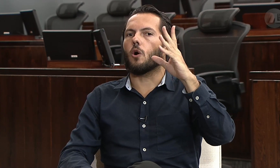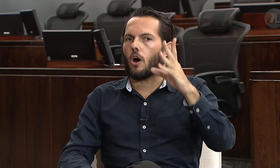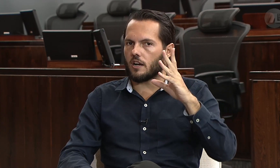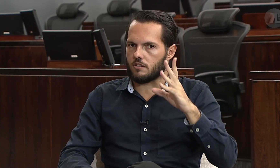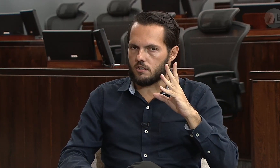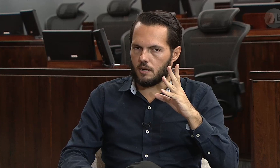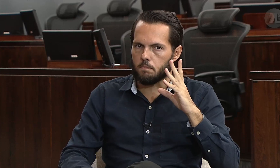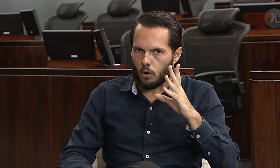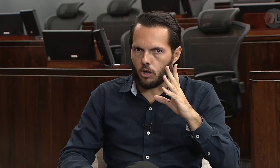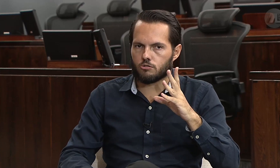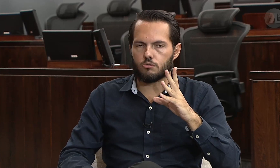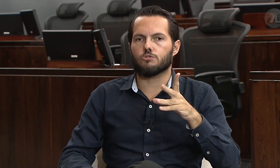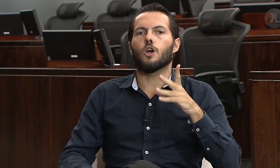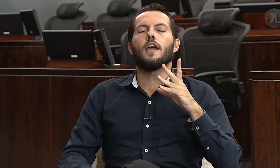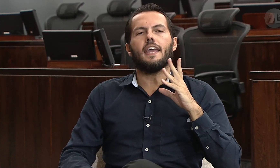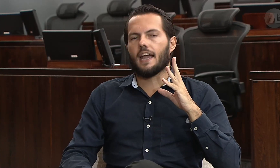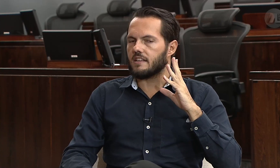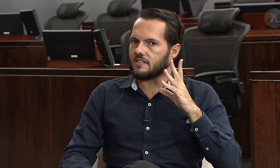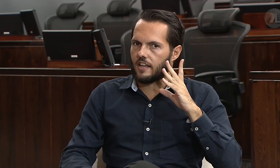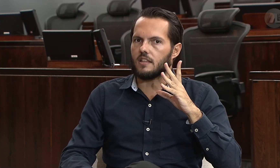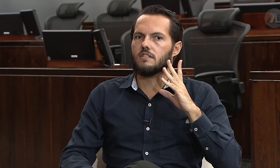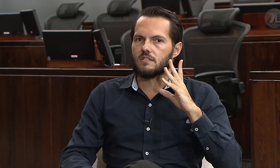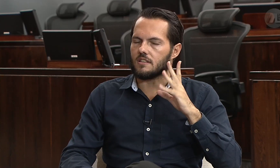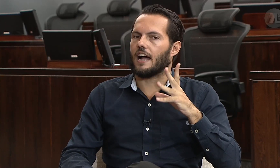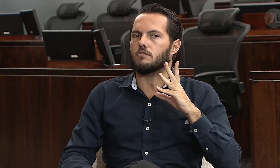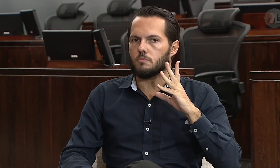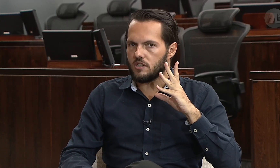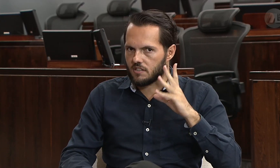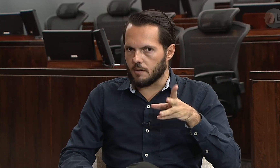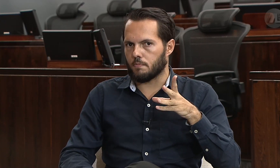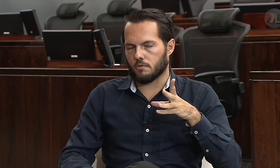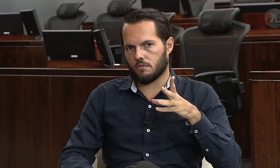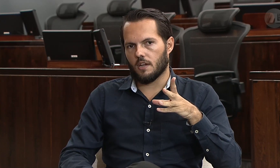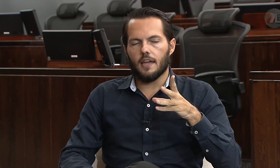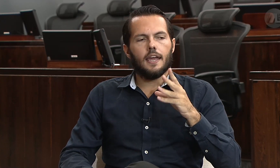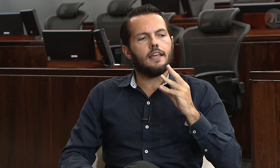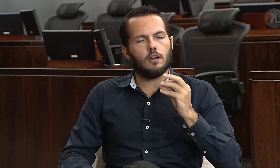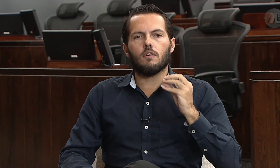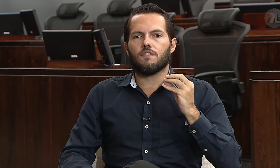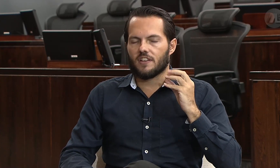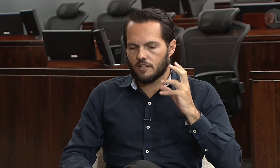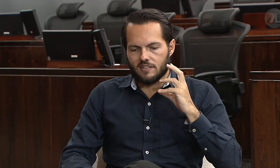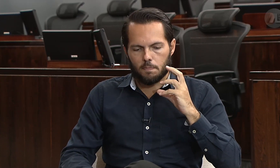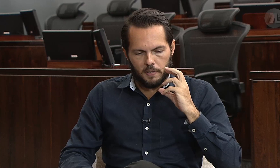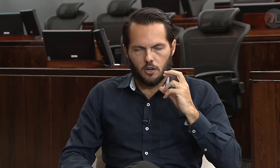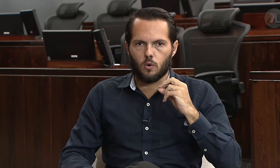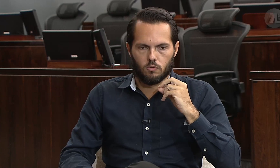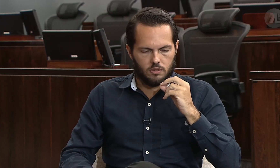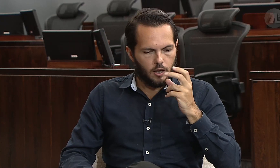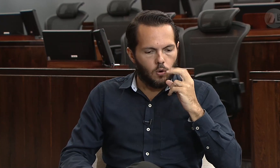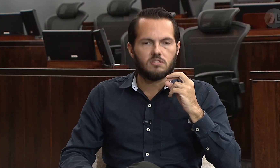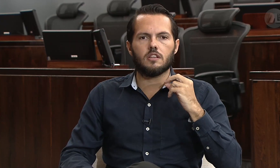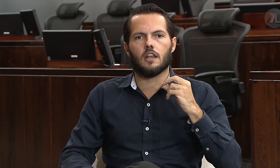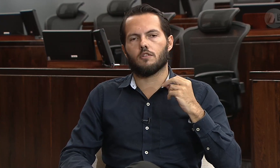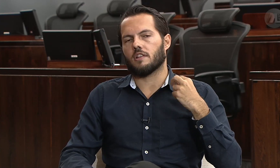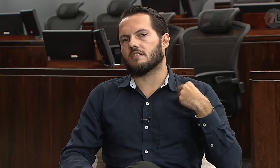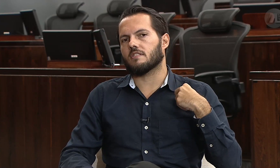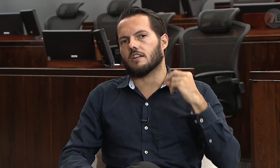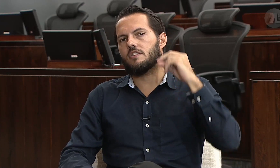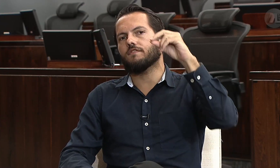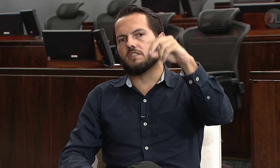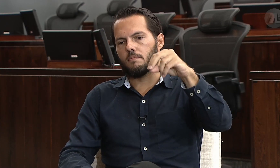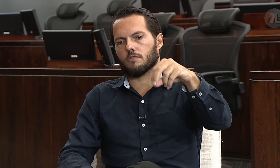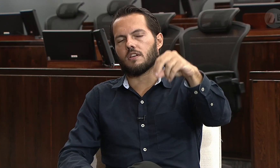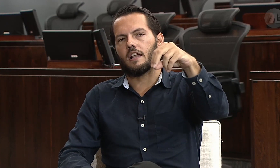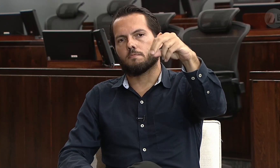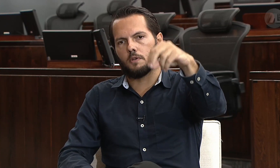trabalho de corte de impostos em receita de estados e municípios. Então, fazendo essa pergunta e considerando a